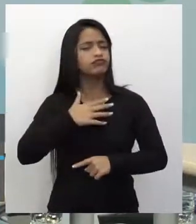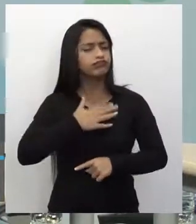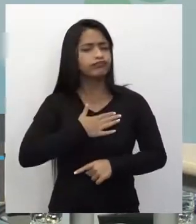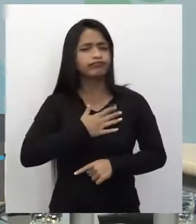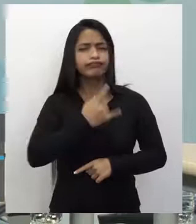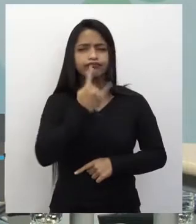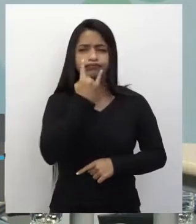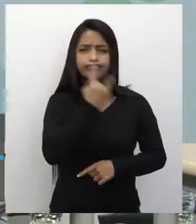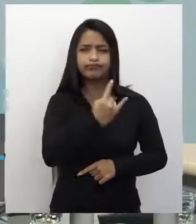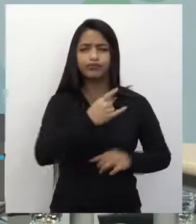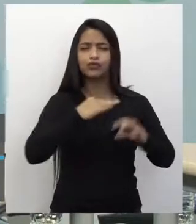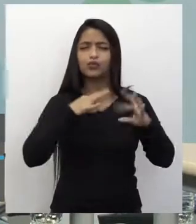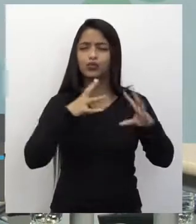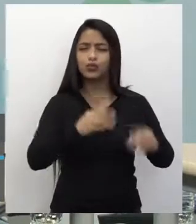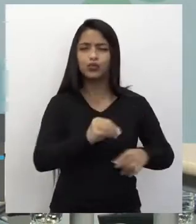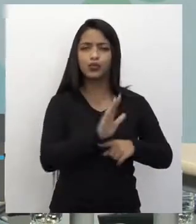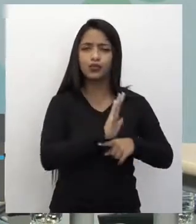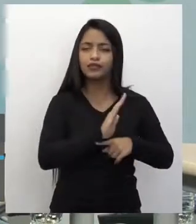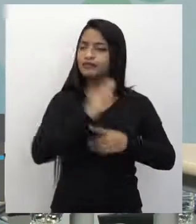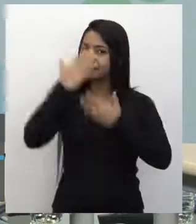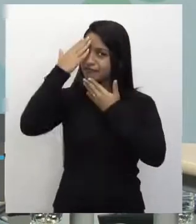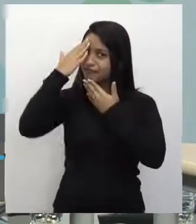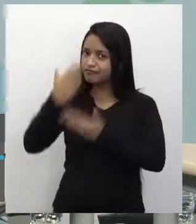professora, pela sua participação.